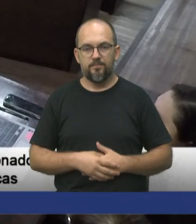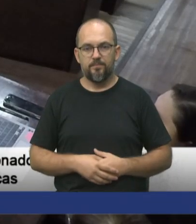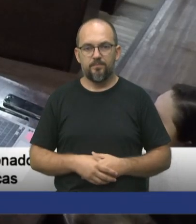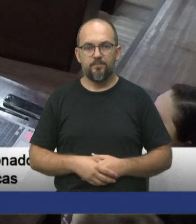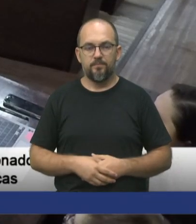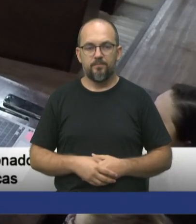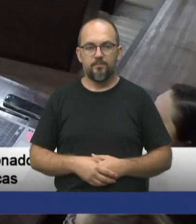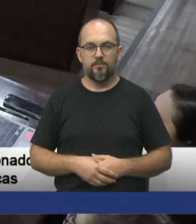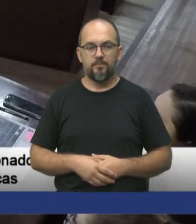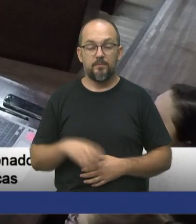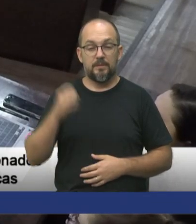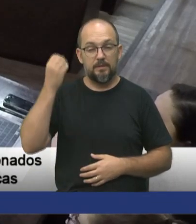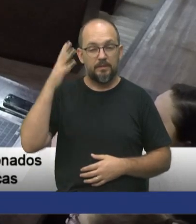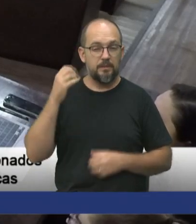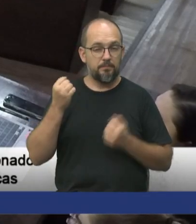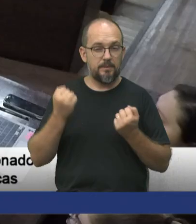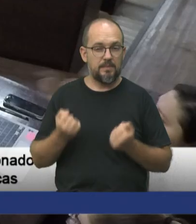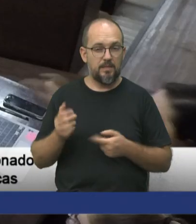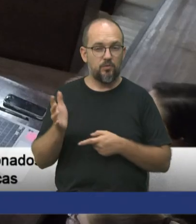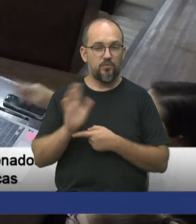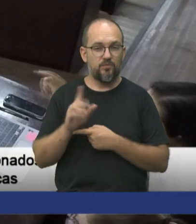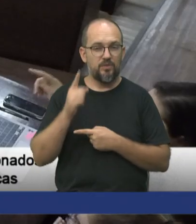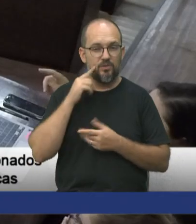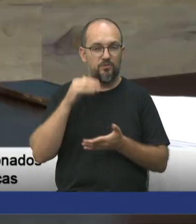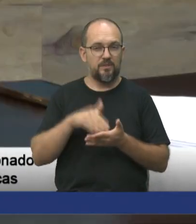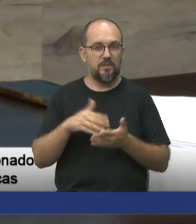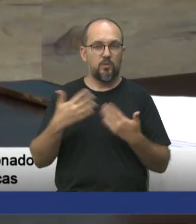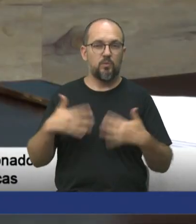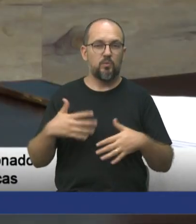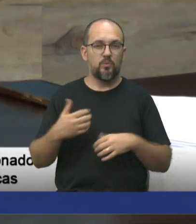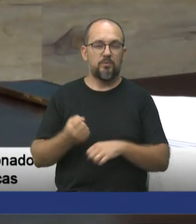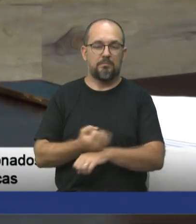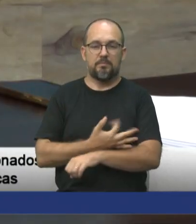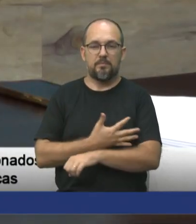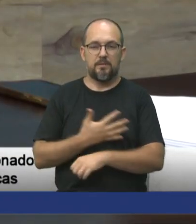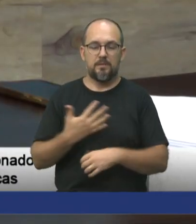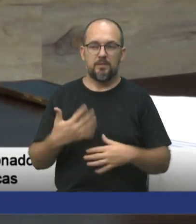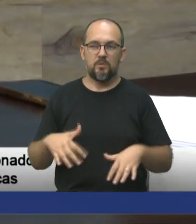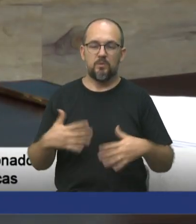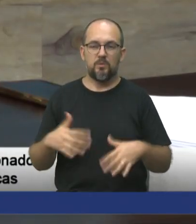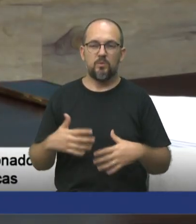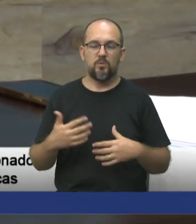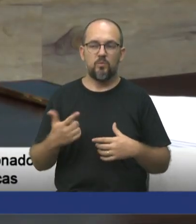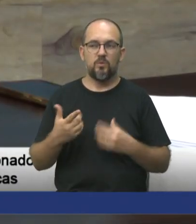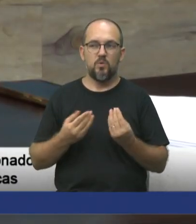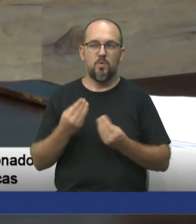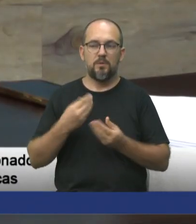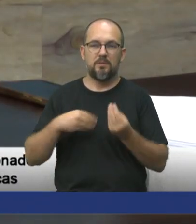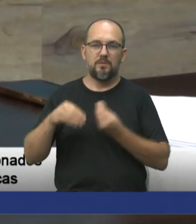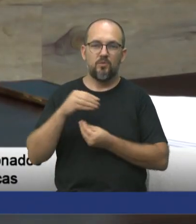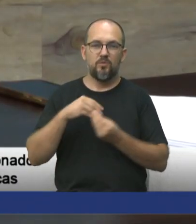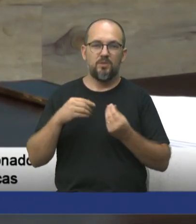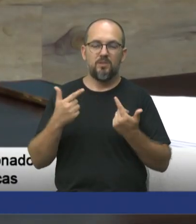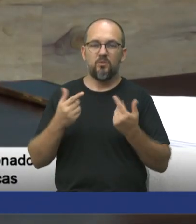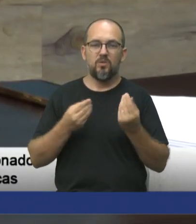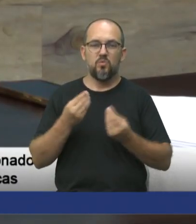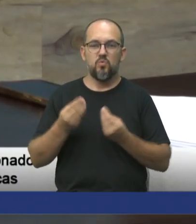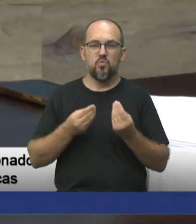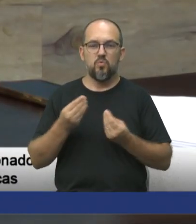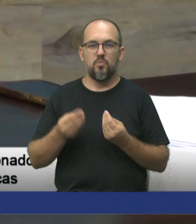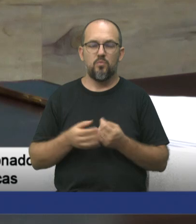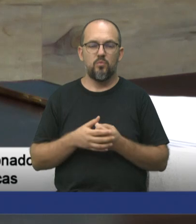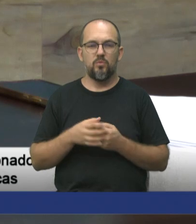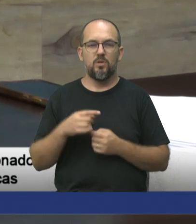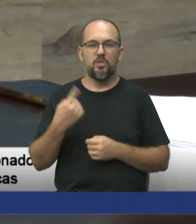A Dani pegou pesado com esse vídeo no final, né? Não tem como não se emocionar, não tem como não se envolver, não tem como a